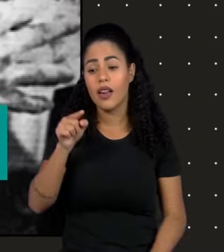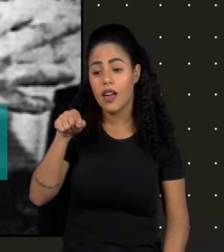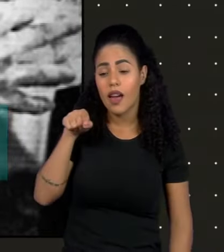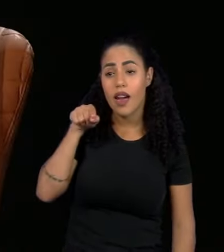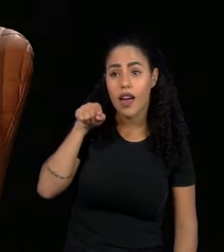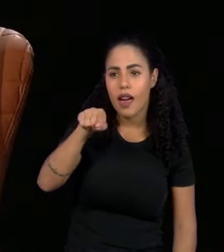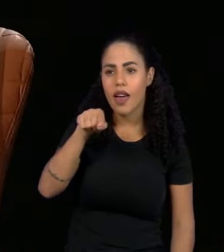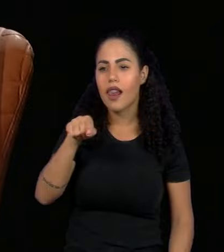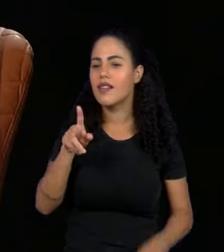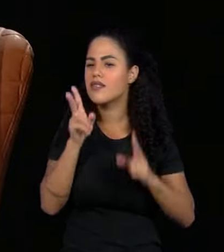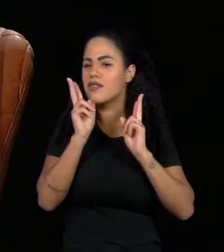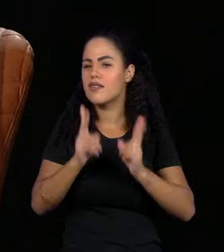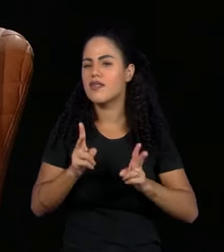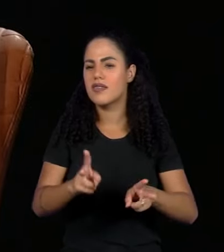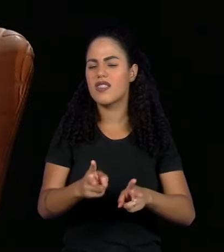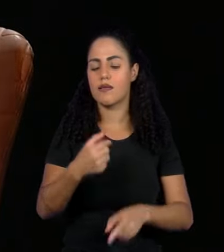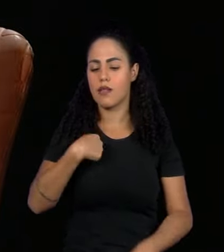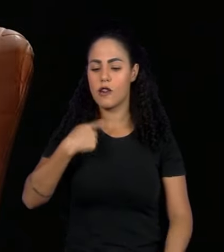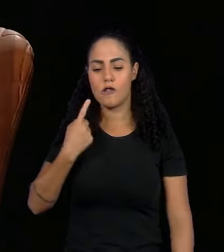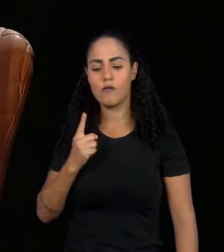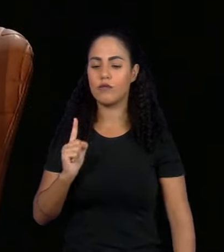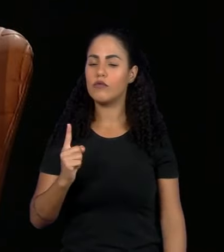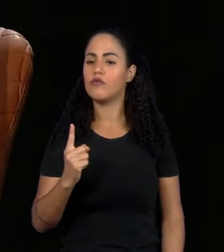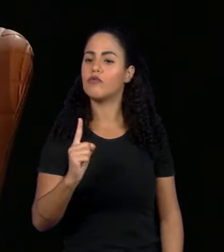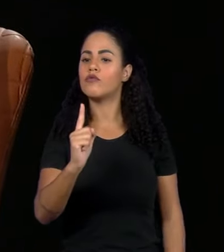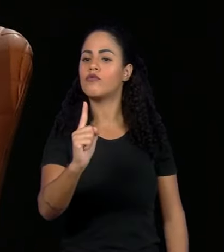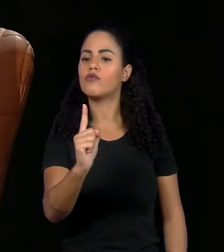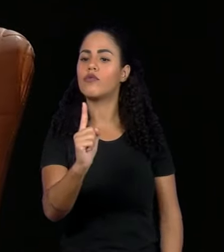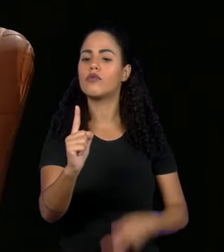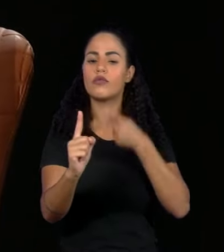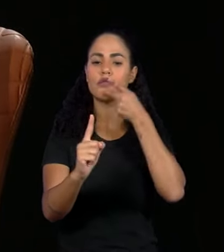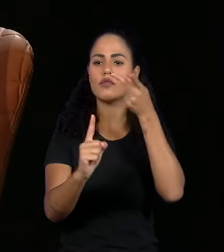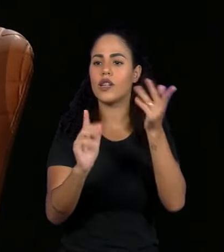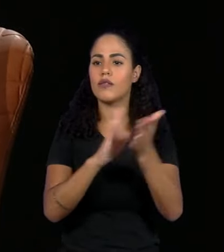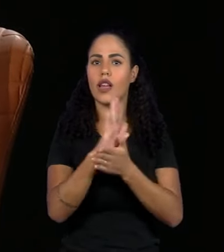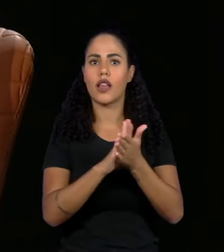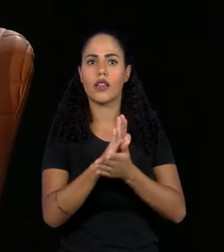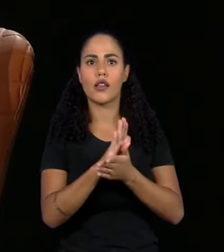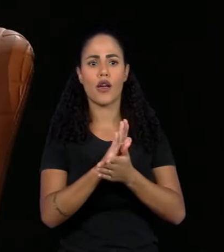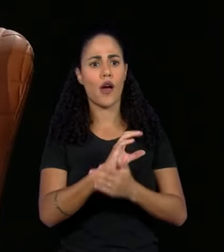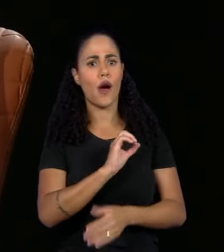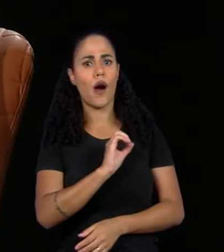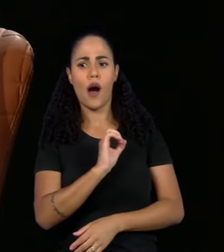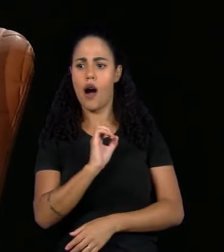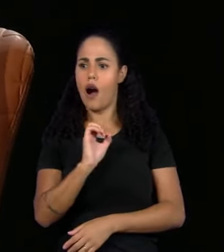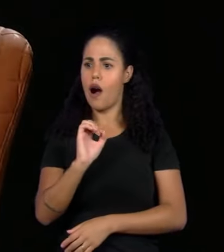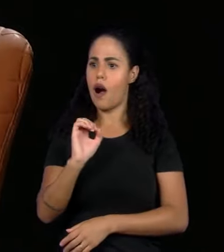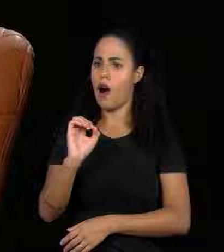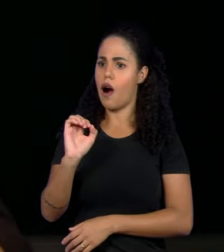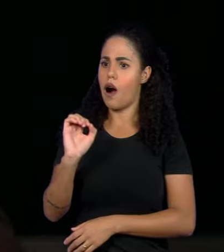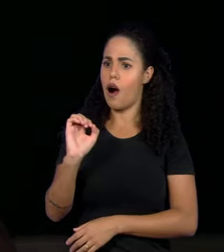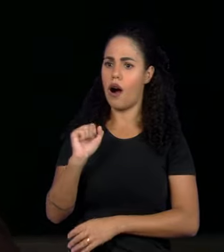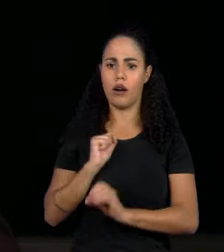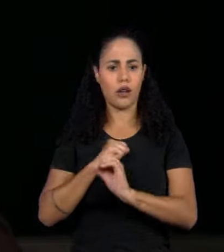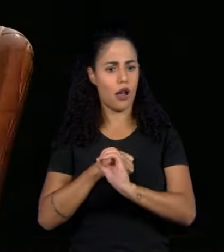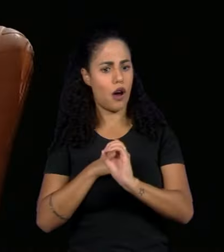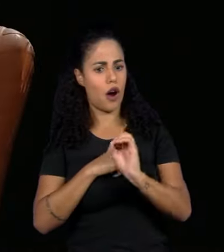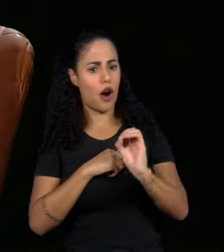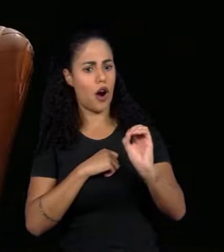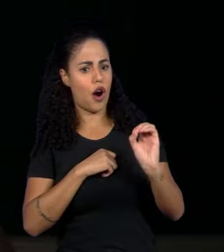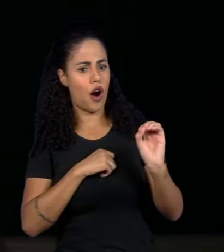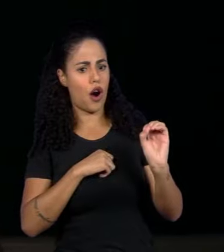vamos lá cumprimentar ela. Eu vou, não tem problema. Ela não falava nada, ela só falava, oh, pô.